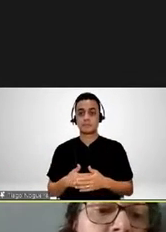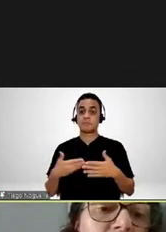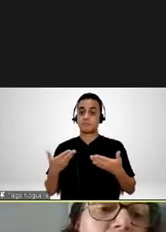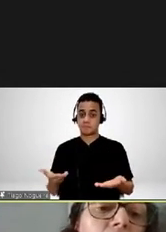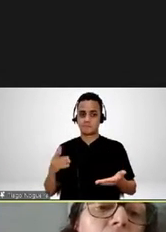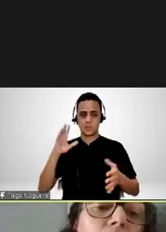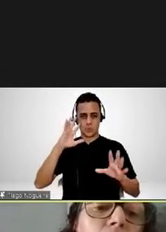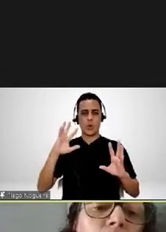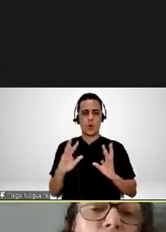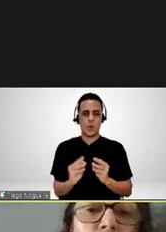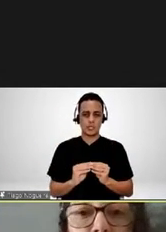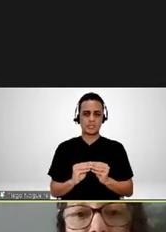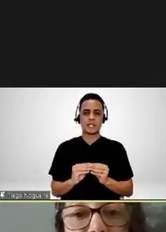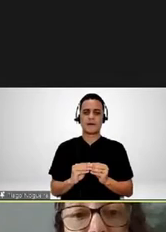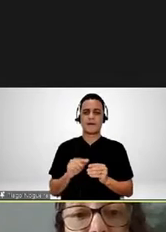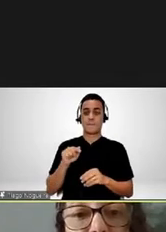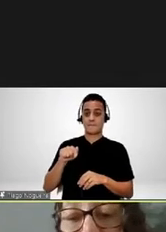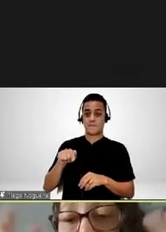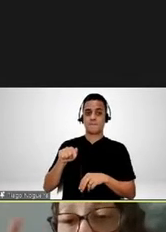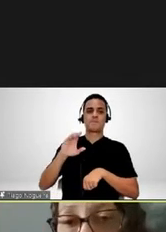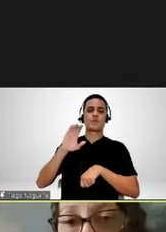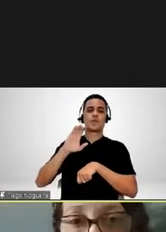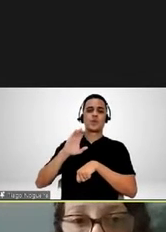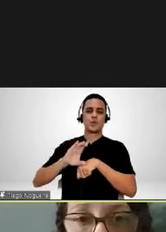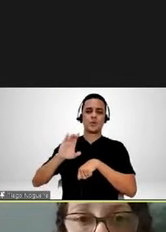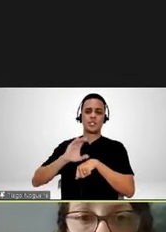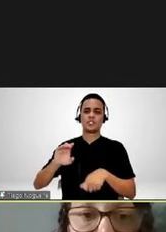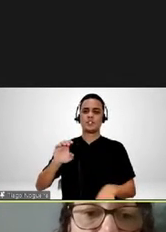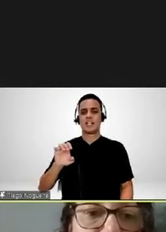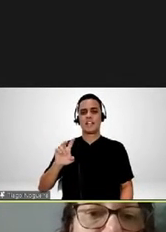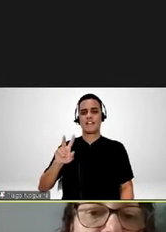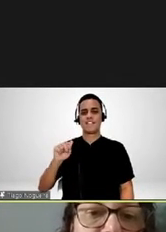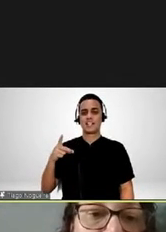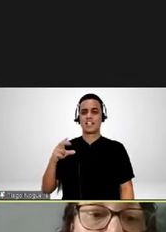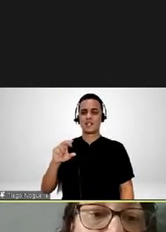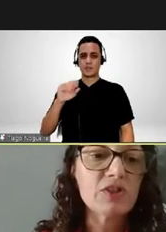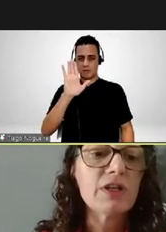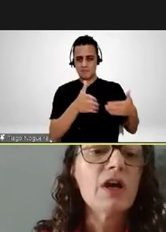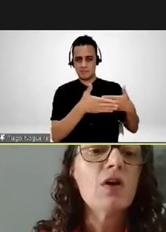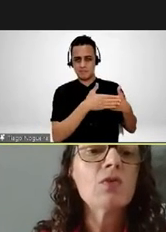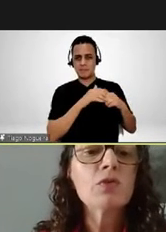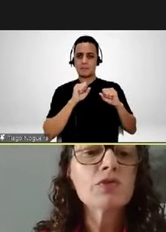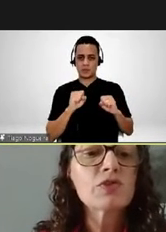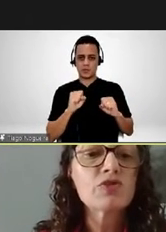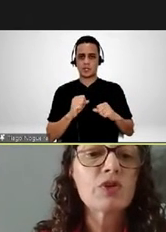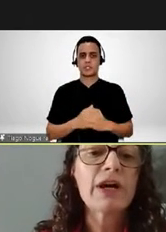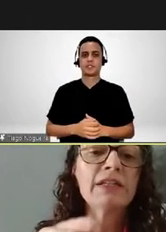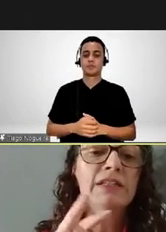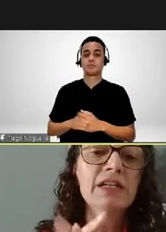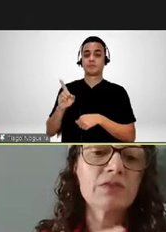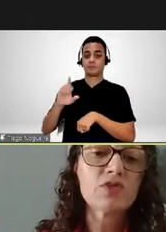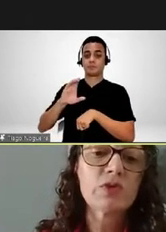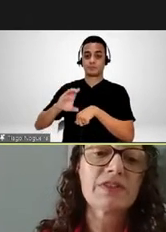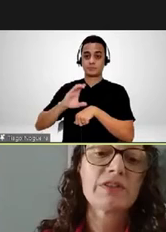concluir, o curso, Evandro, se você quiser fechar, inclusive, a apresentação, fica à vontade. O curso de